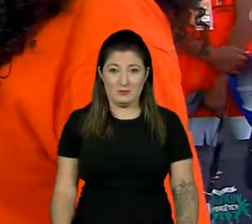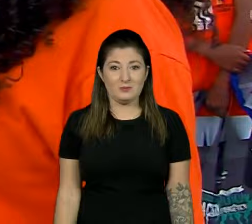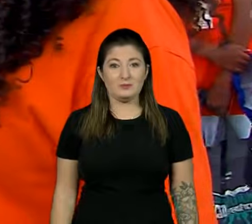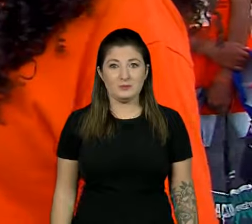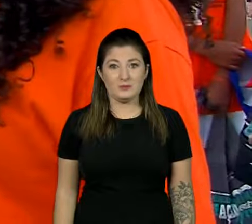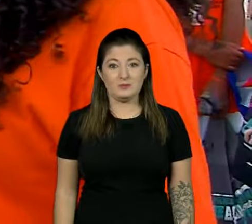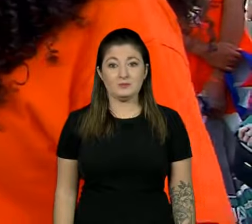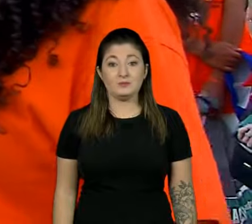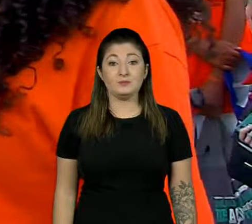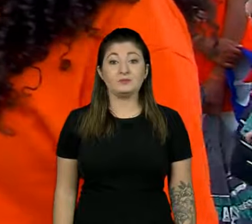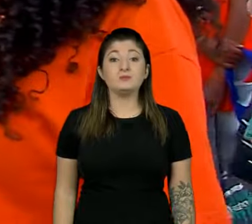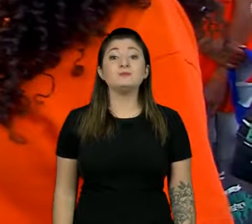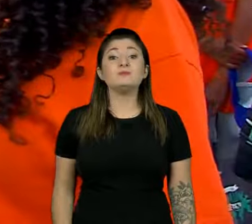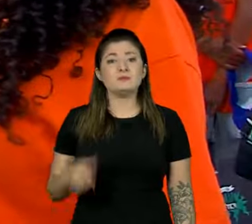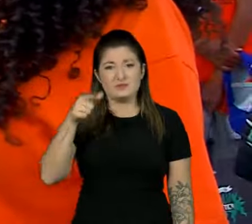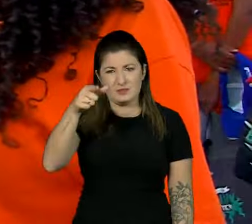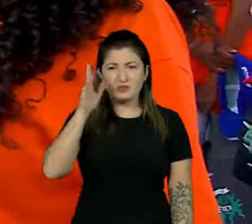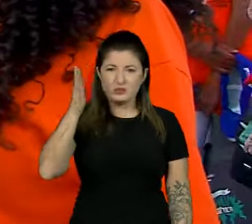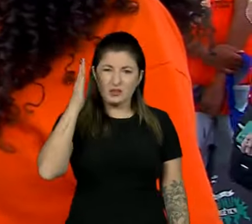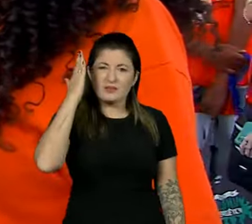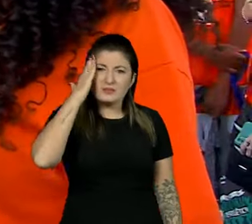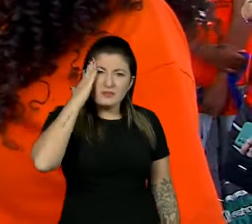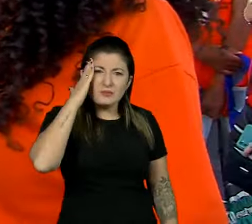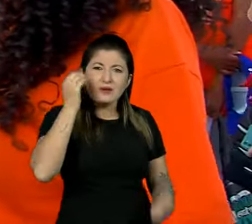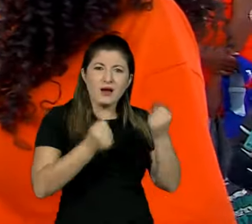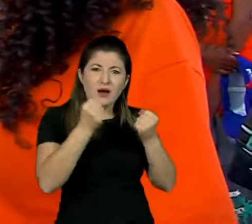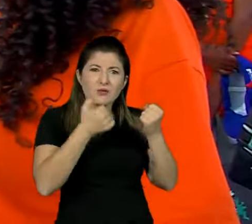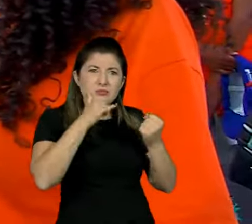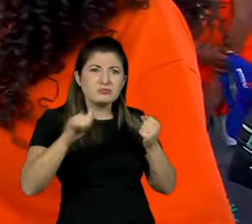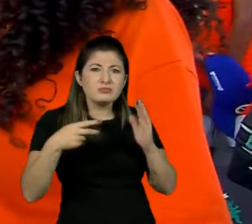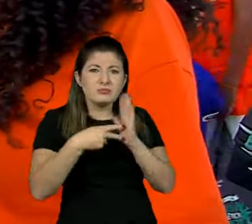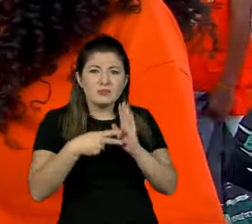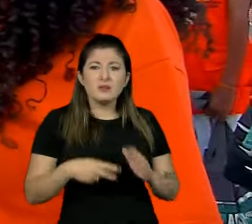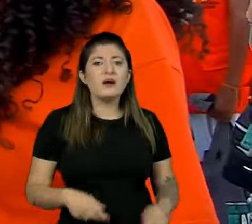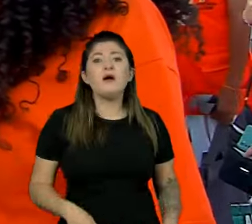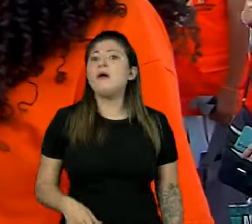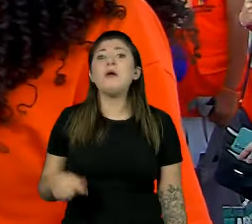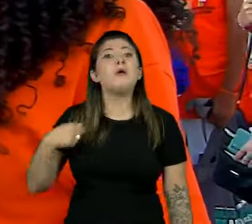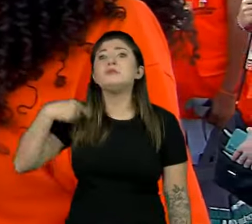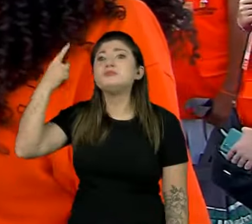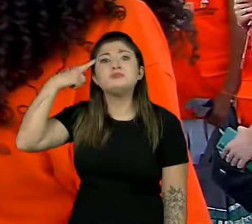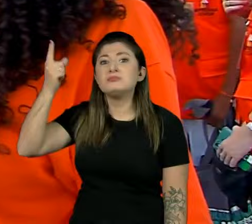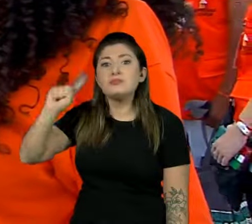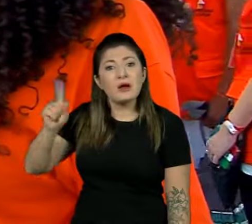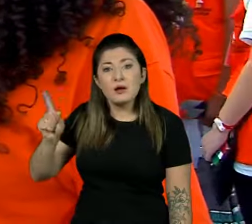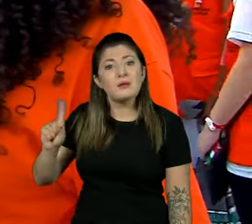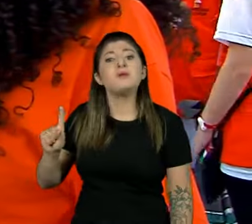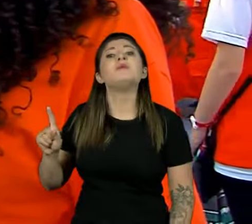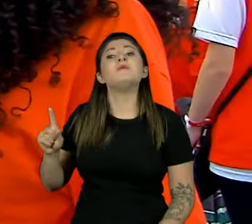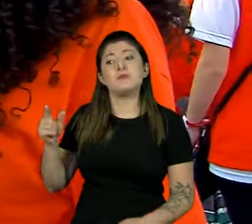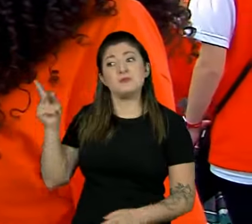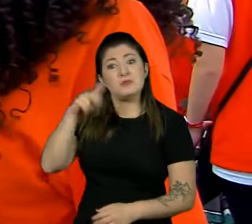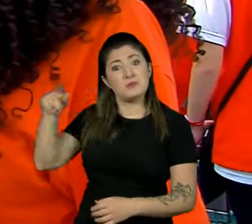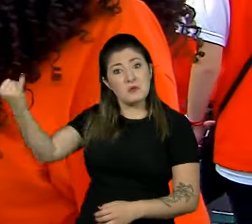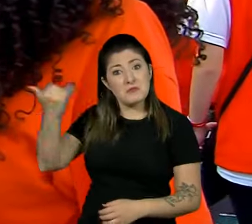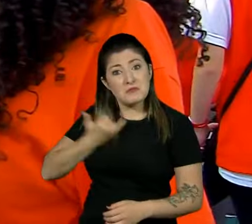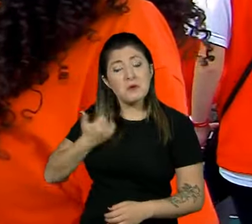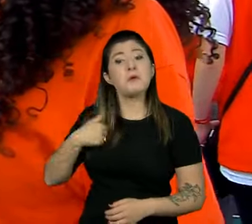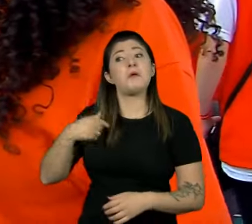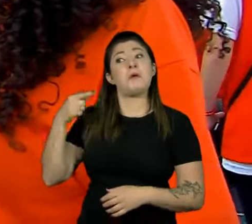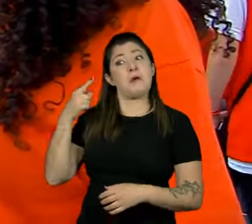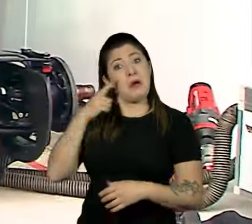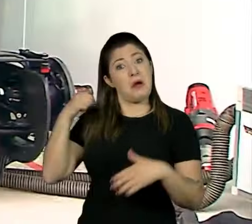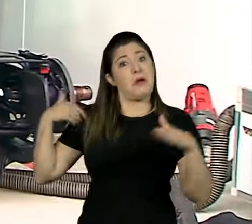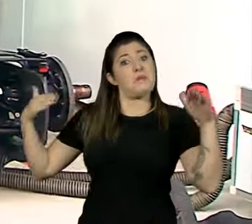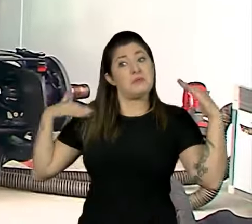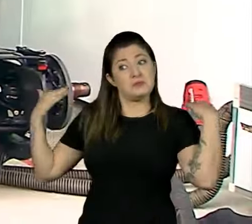Você já sabia sobre os carros elétricos? Não, eu só soube quando a minha professora falou que ia ter um passeio para a Fórmula E para ver